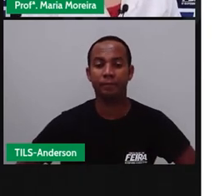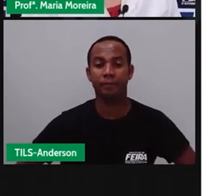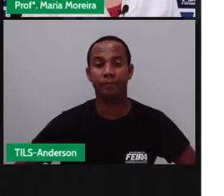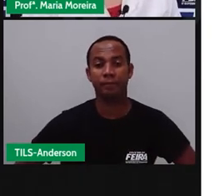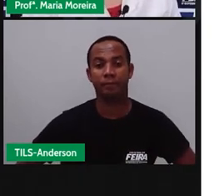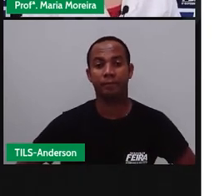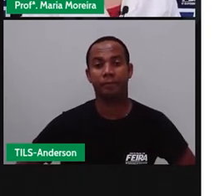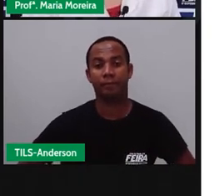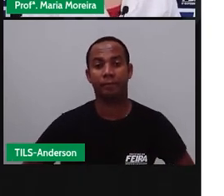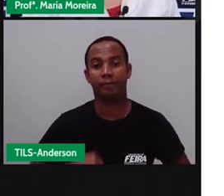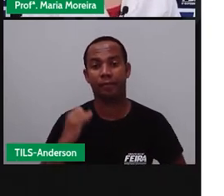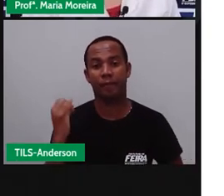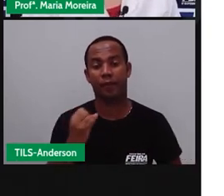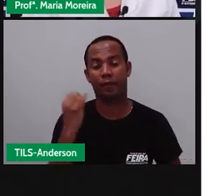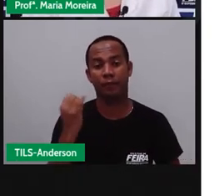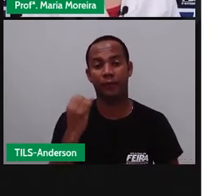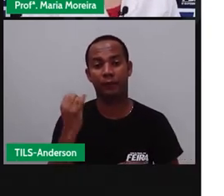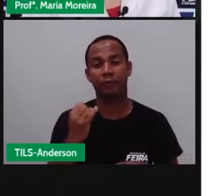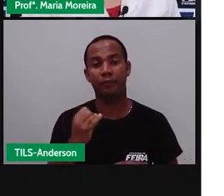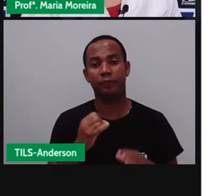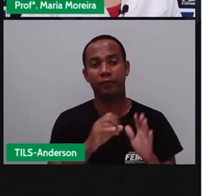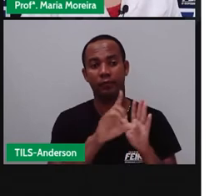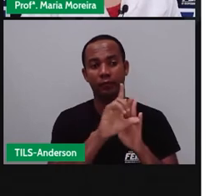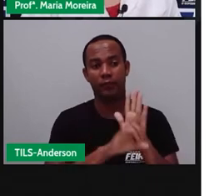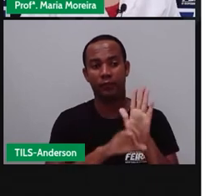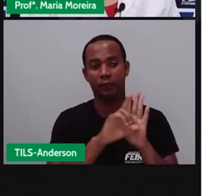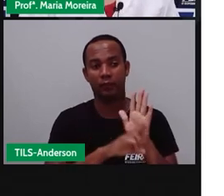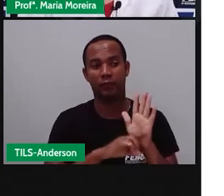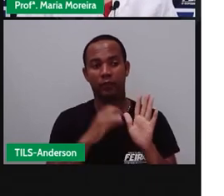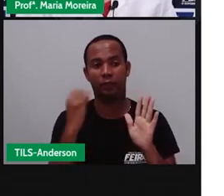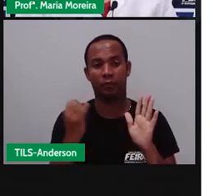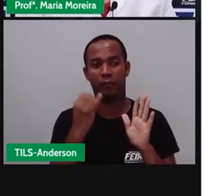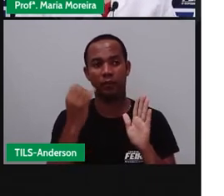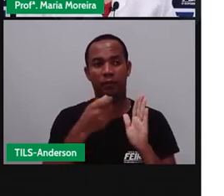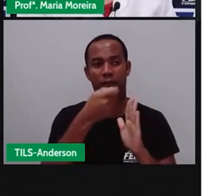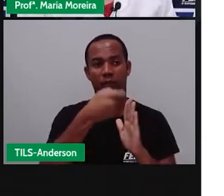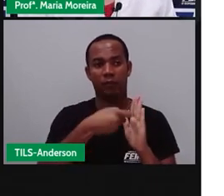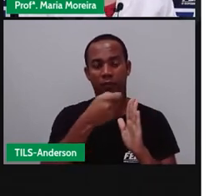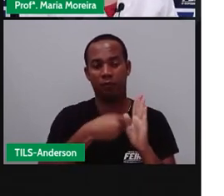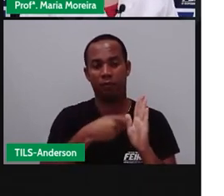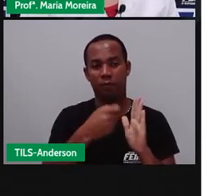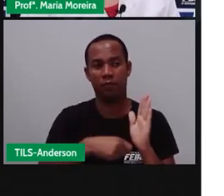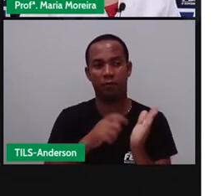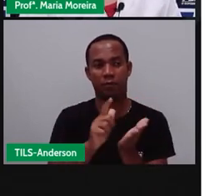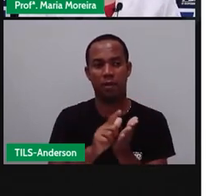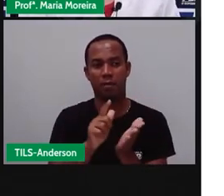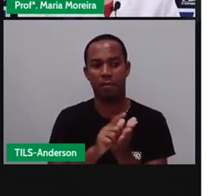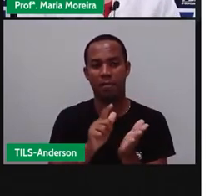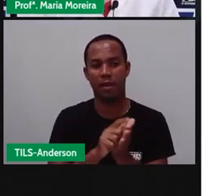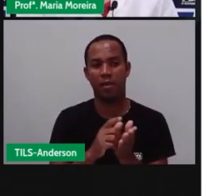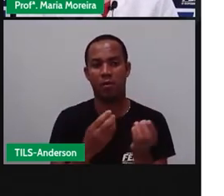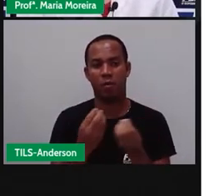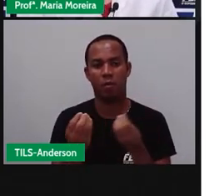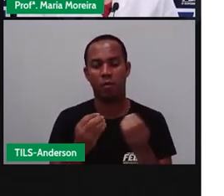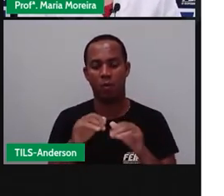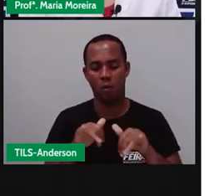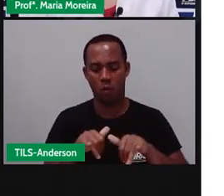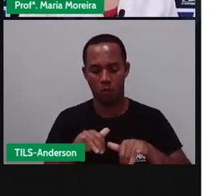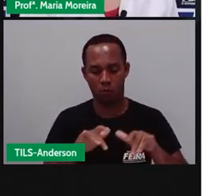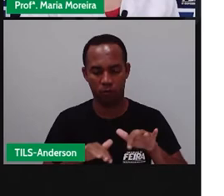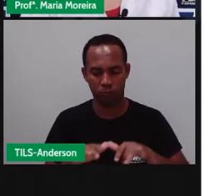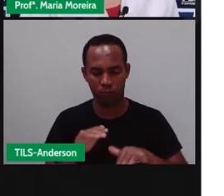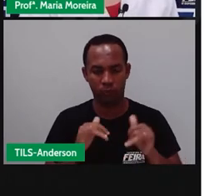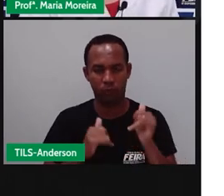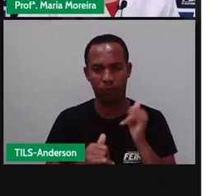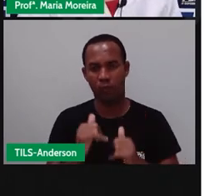Uma lista geralmente tem um título, e podemos escrever uma lista numa folha de papel, no computador e até